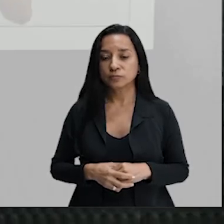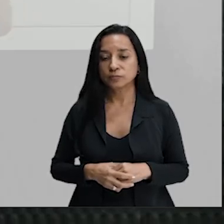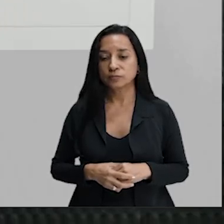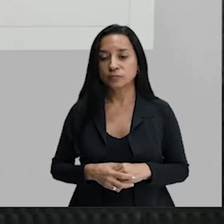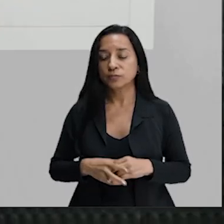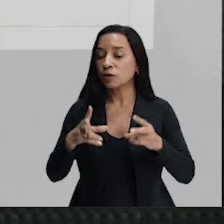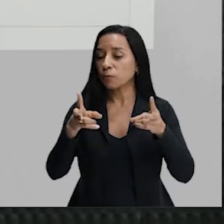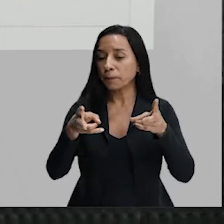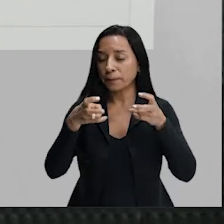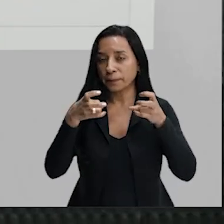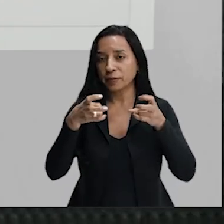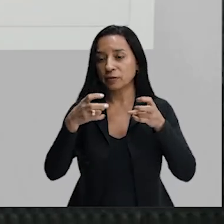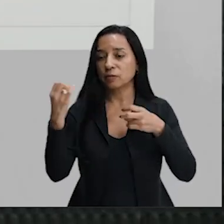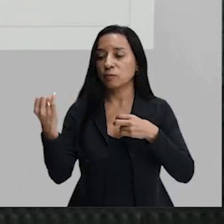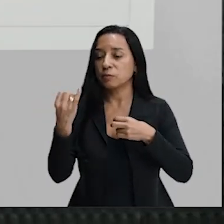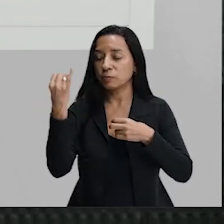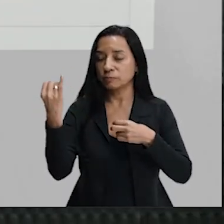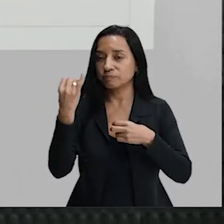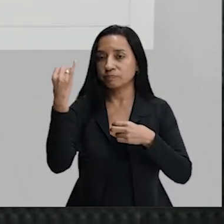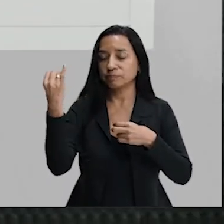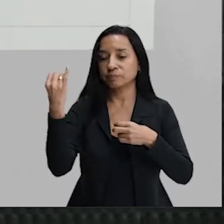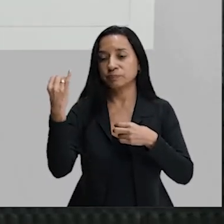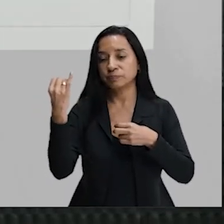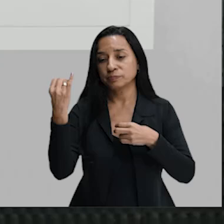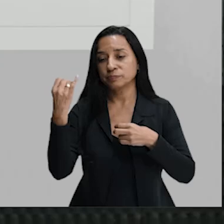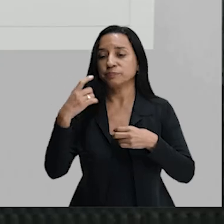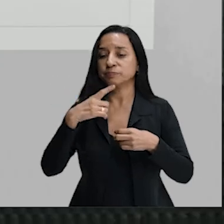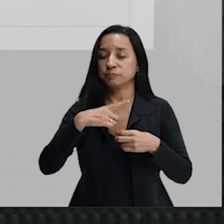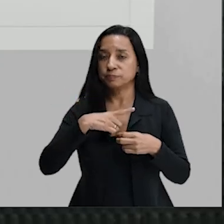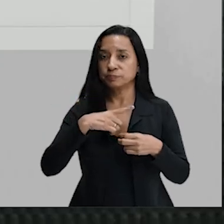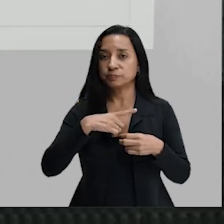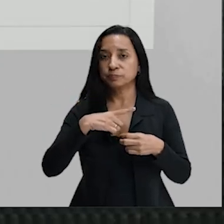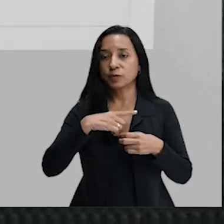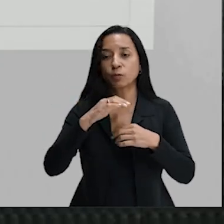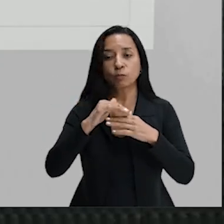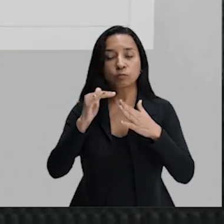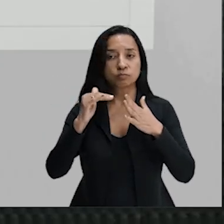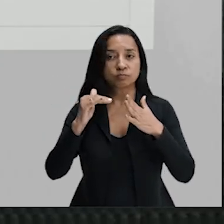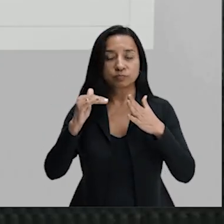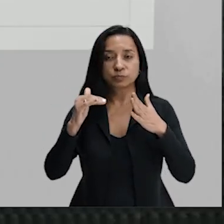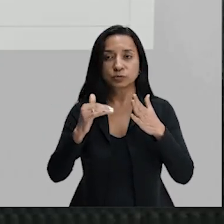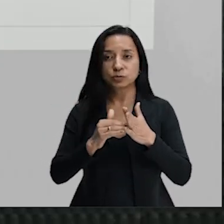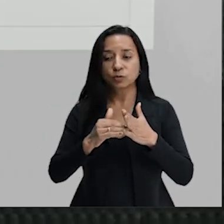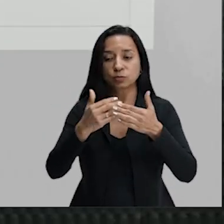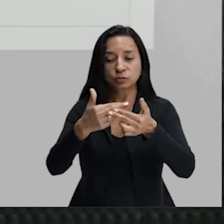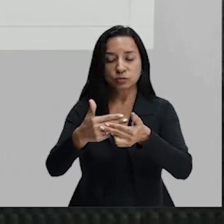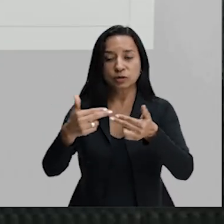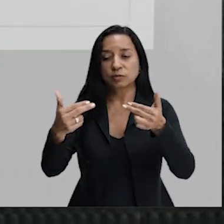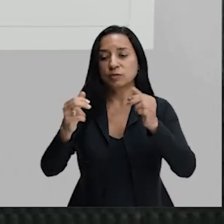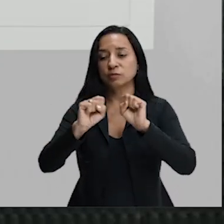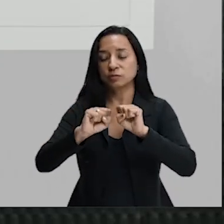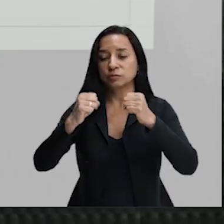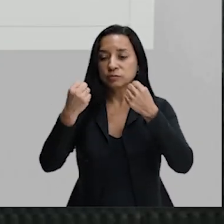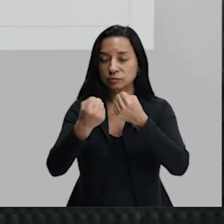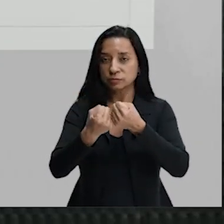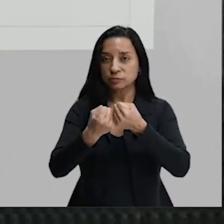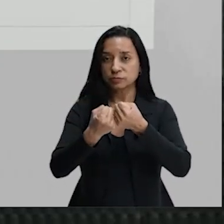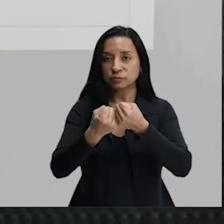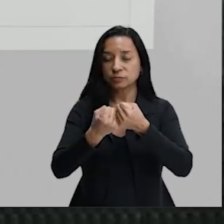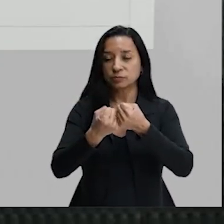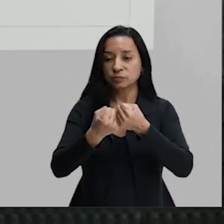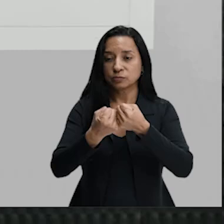Então perceba uma coisa importante. Existe em todo elemento social,